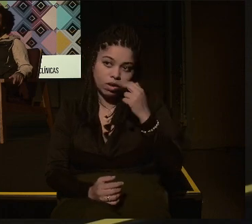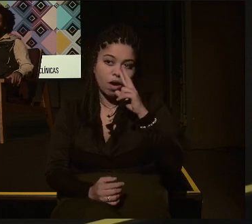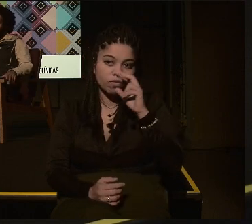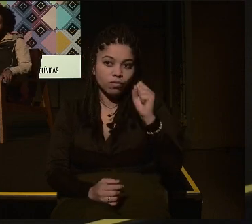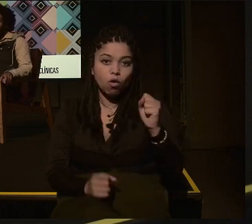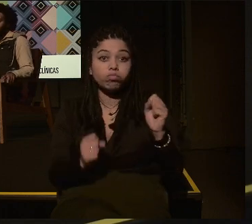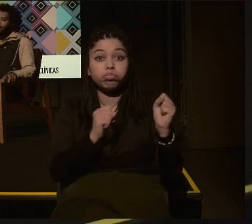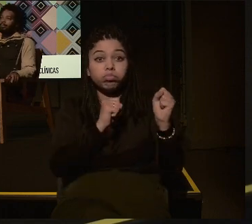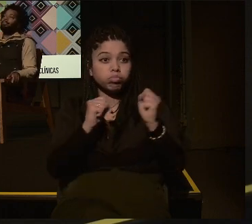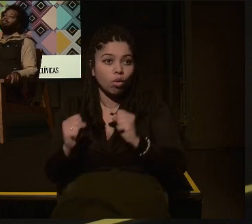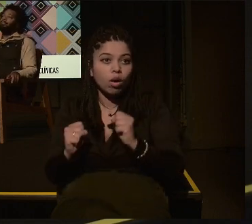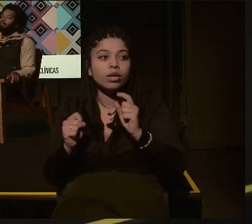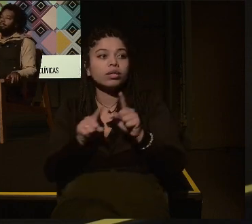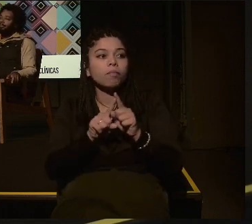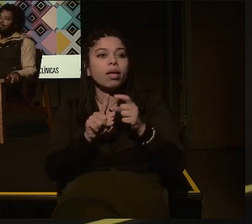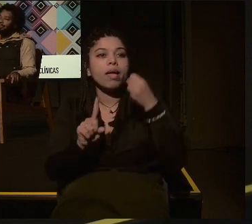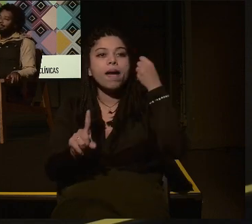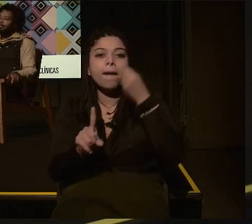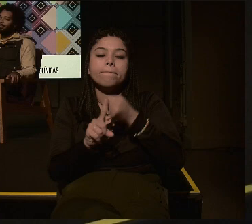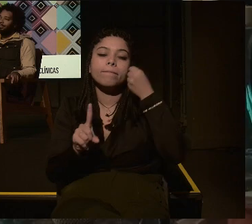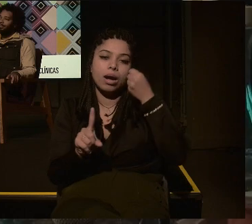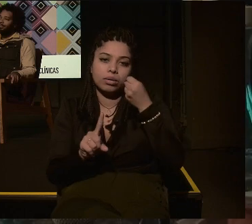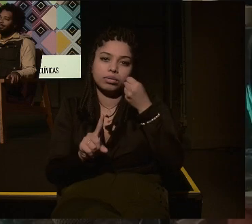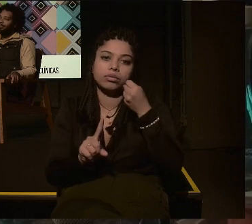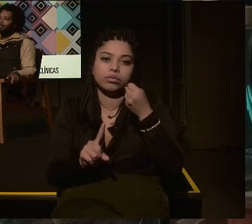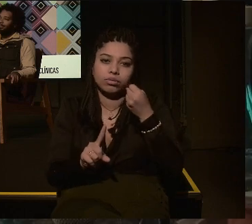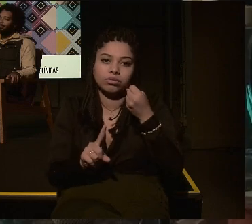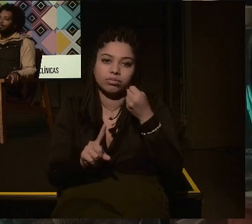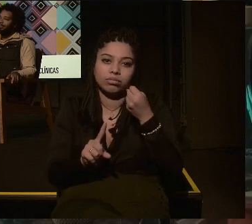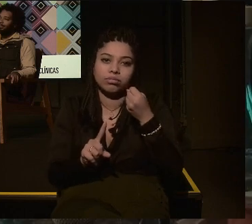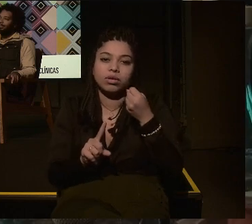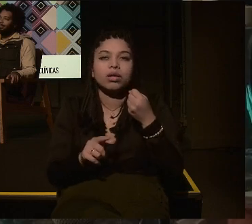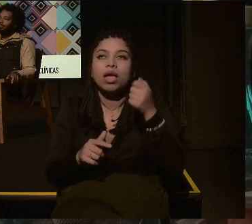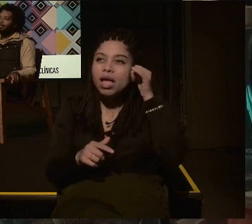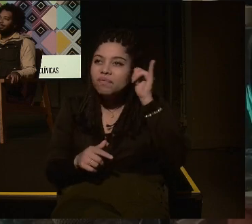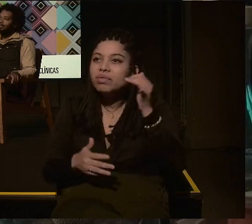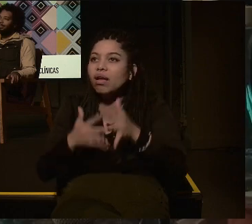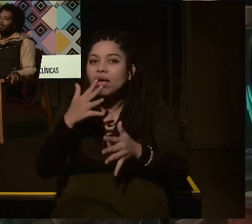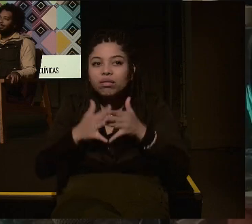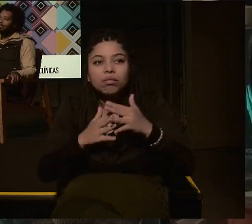os processos e o impacto disso, não tem como não me implicar no processo e não